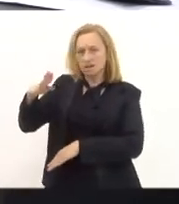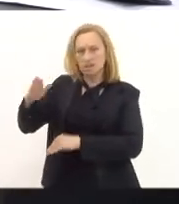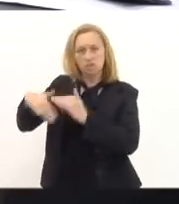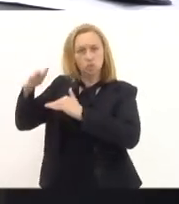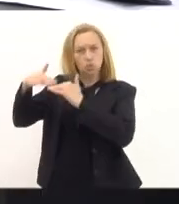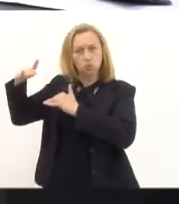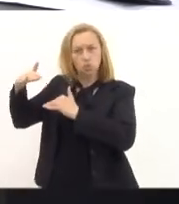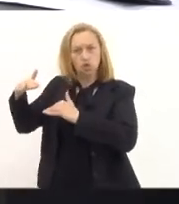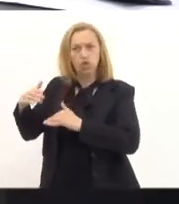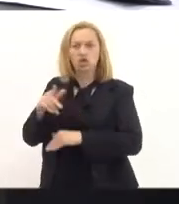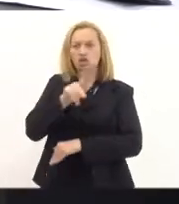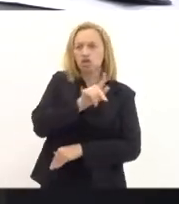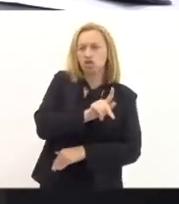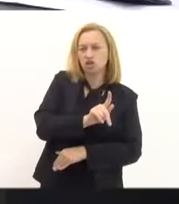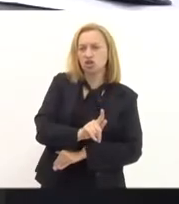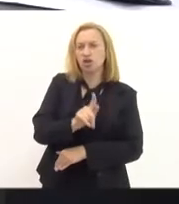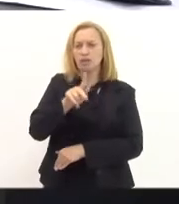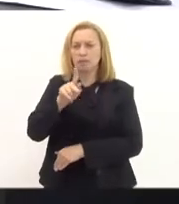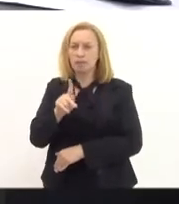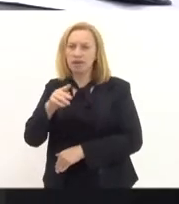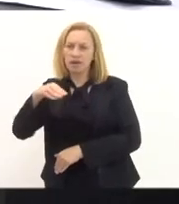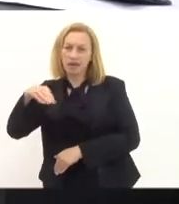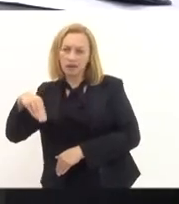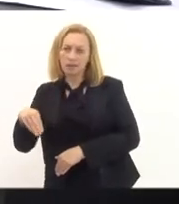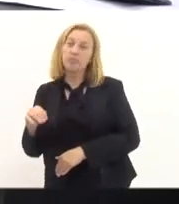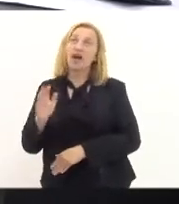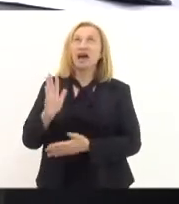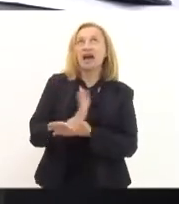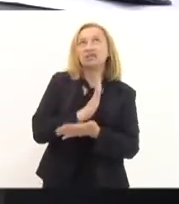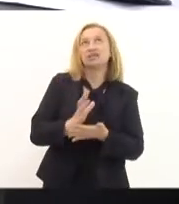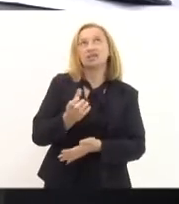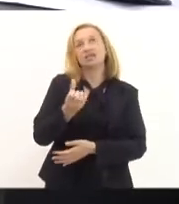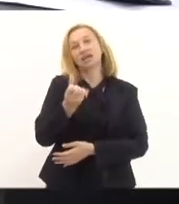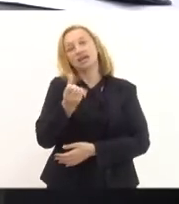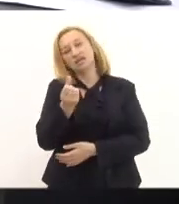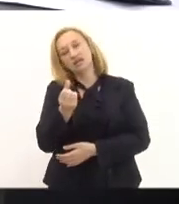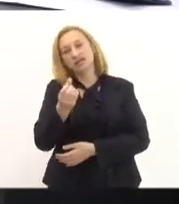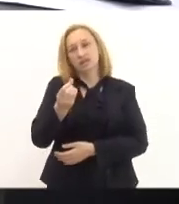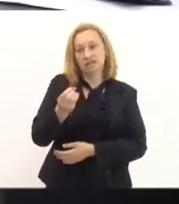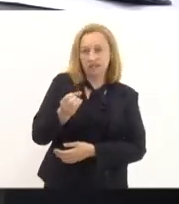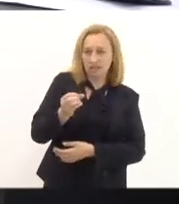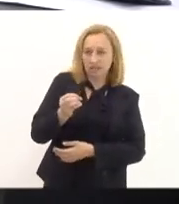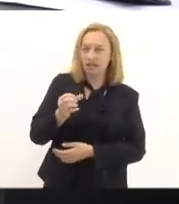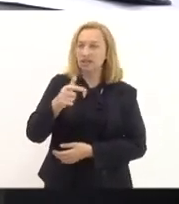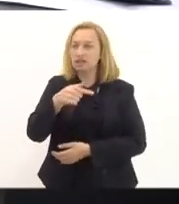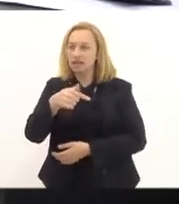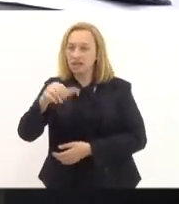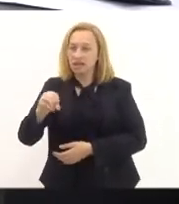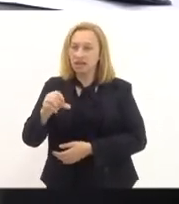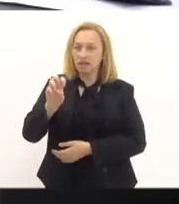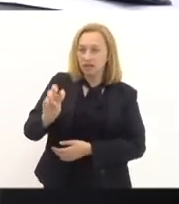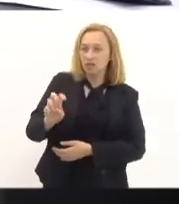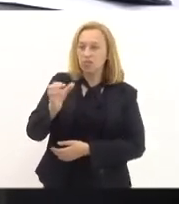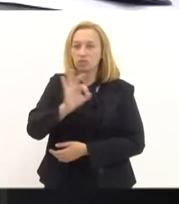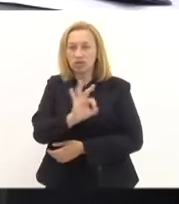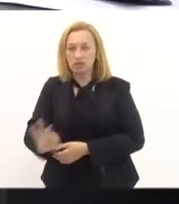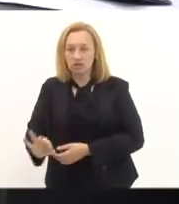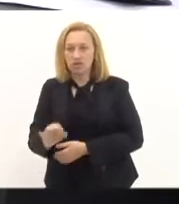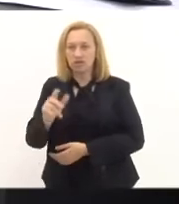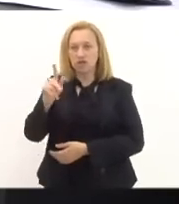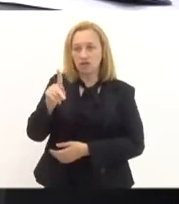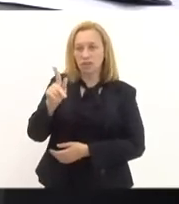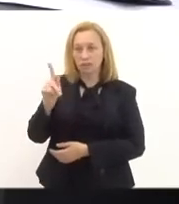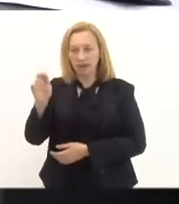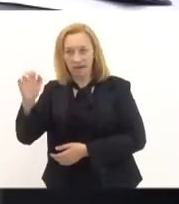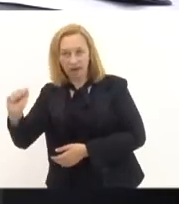o GPM às vezes dá 60 sessenta e cinco porcento a mágica o IPCA Então